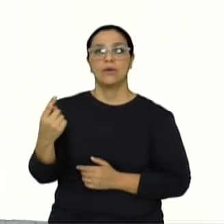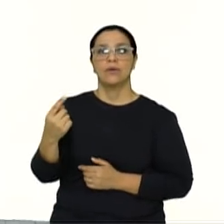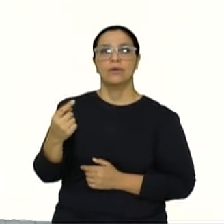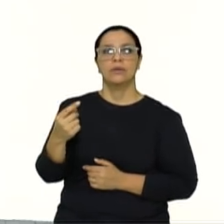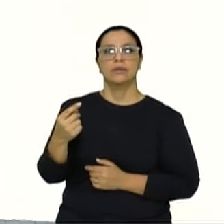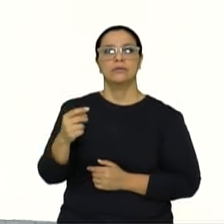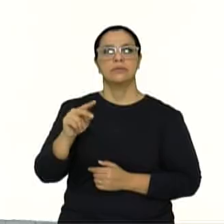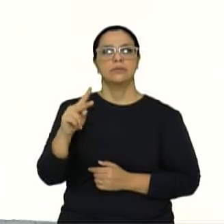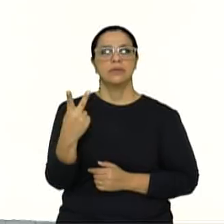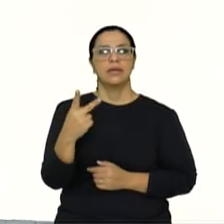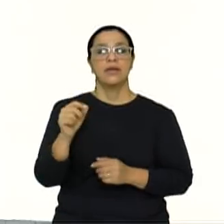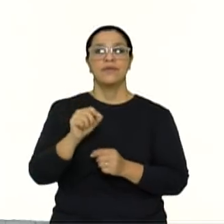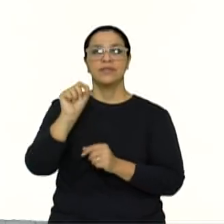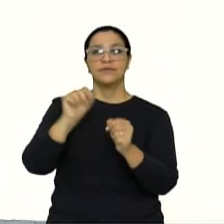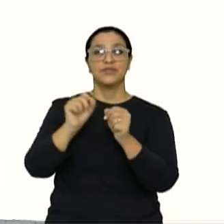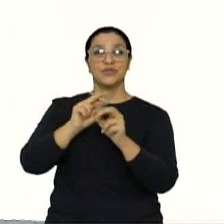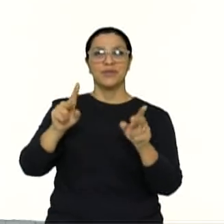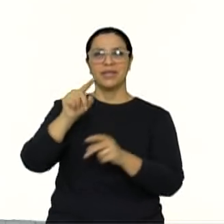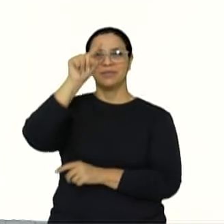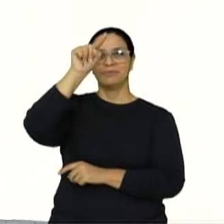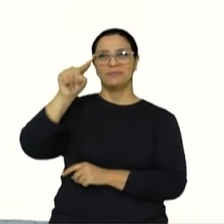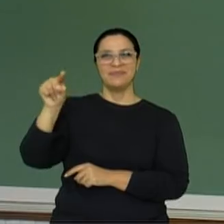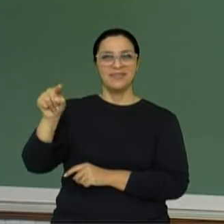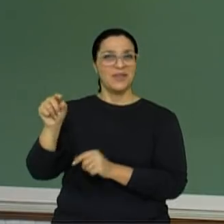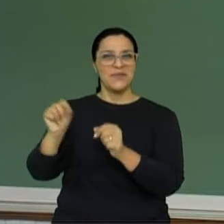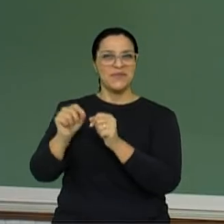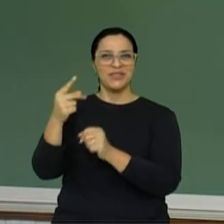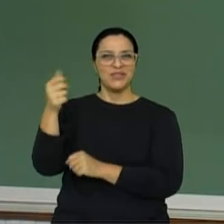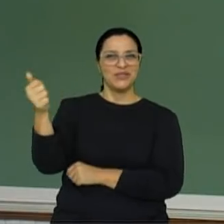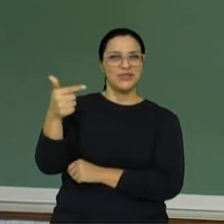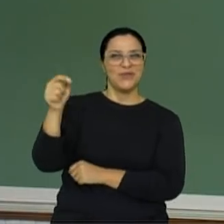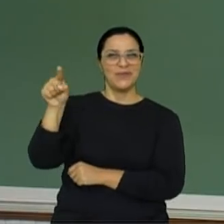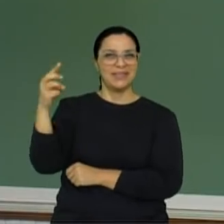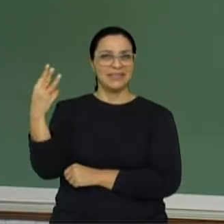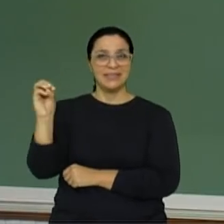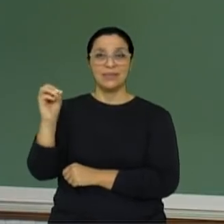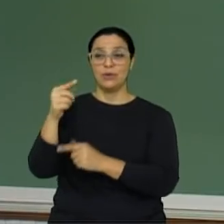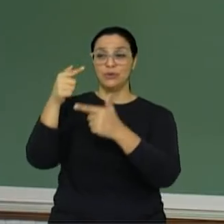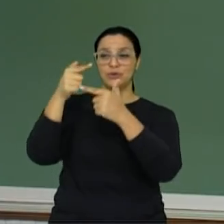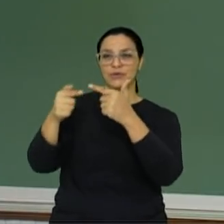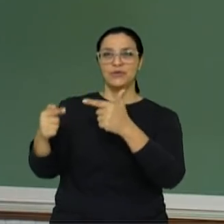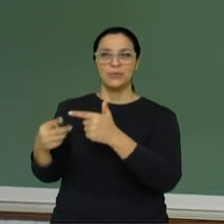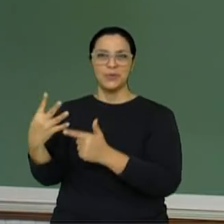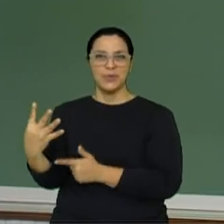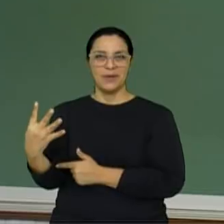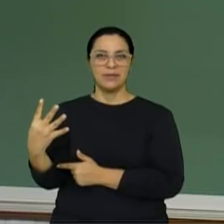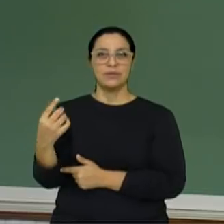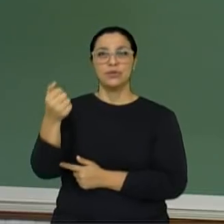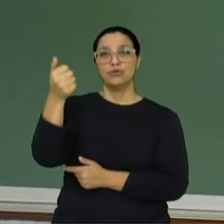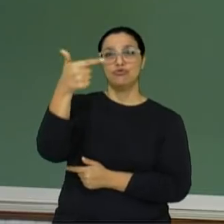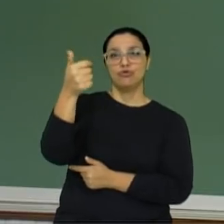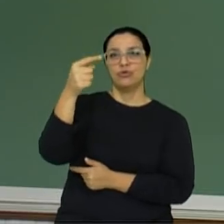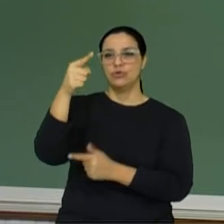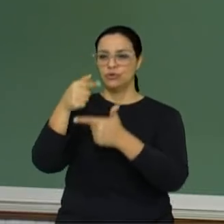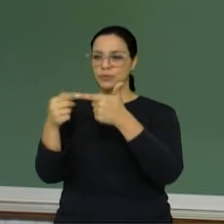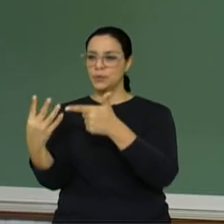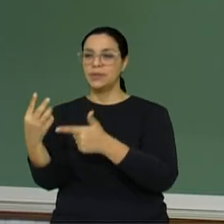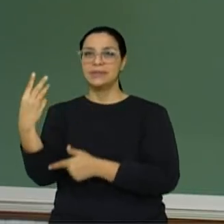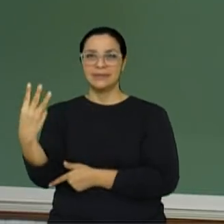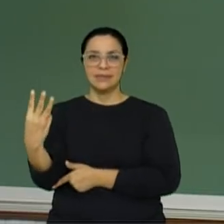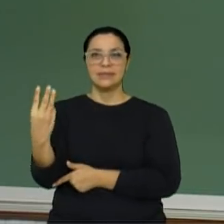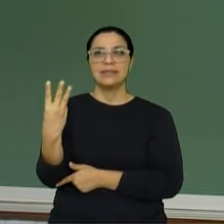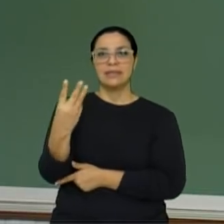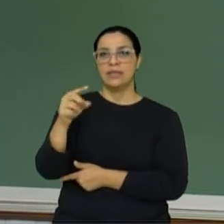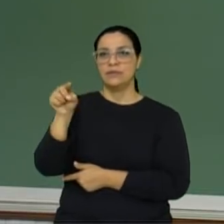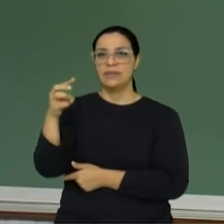dá... aqui eu fiz diferente, né? Não multipliquei o 12 por 30. Primeiro eu dividi, ó, 12 por 4. 12 divididos por 4 é 3.